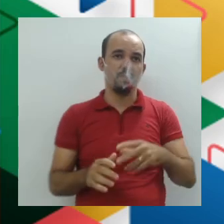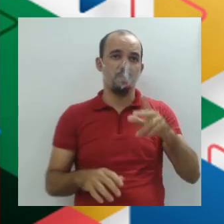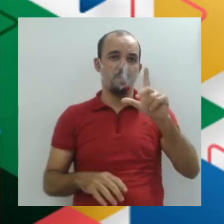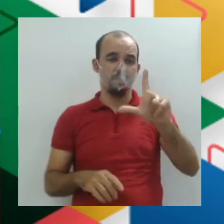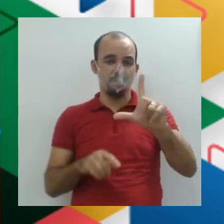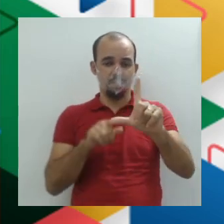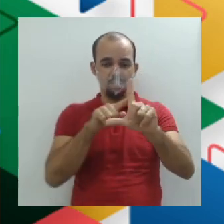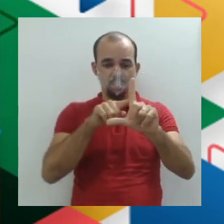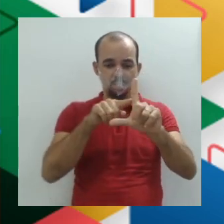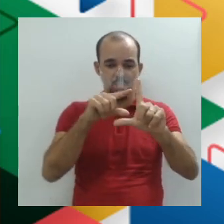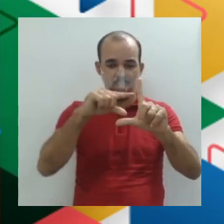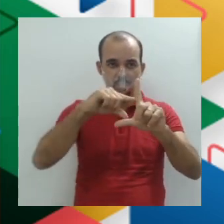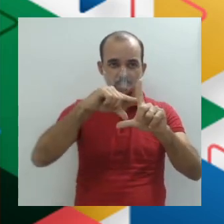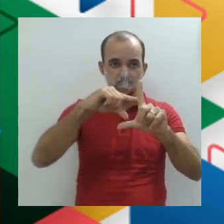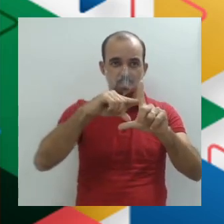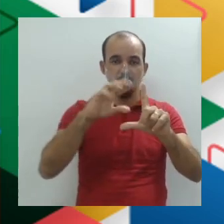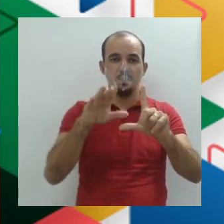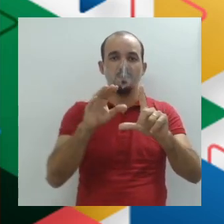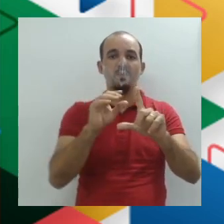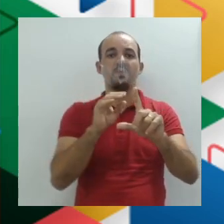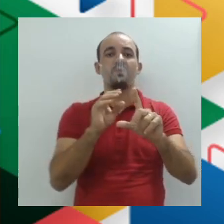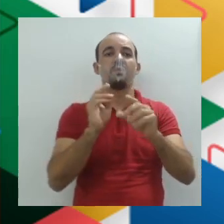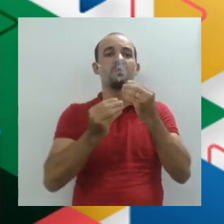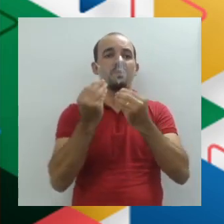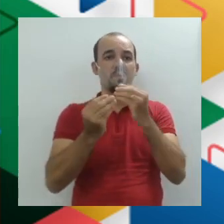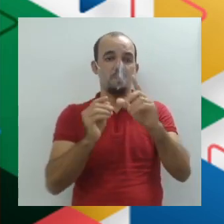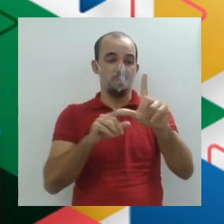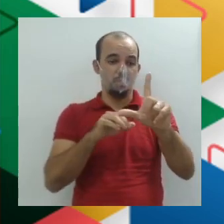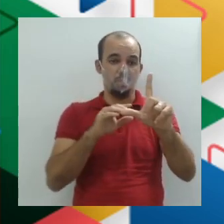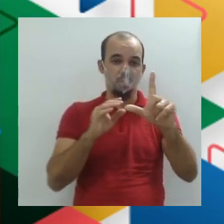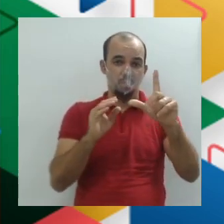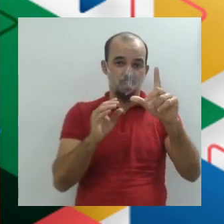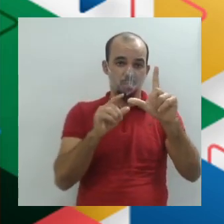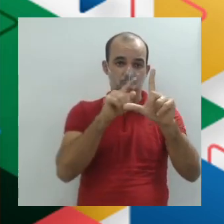a medida do cateto oposto com a medida do